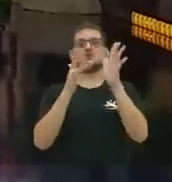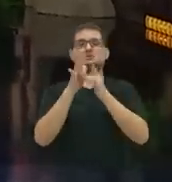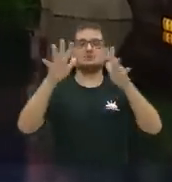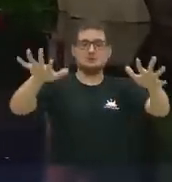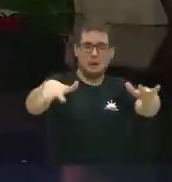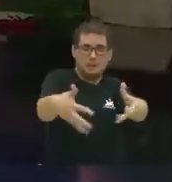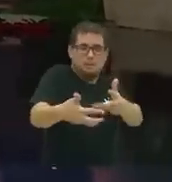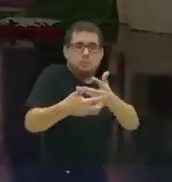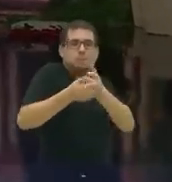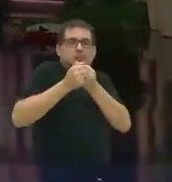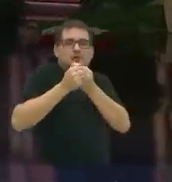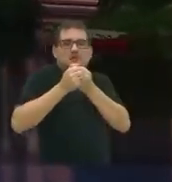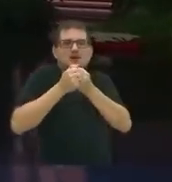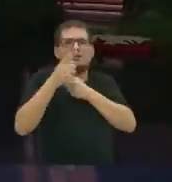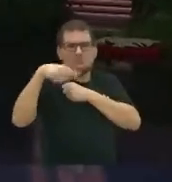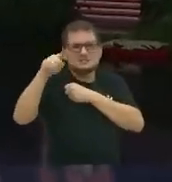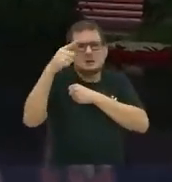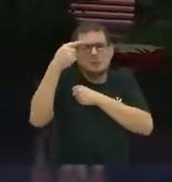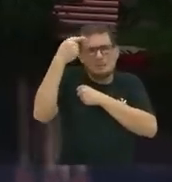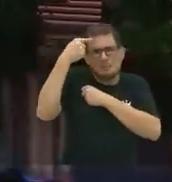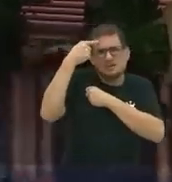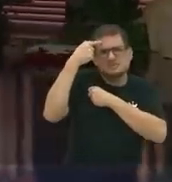que o pesado era só